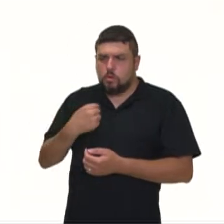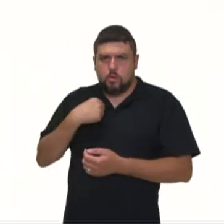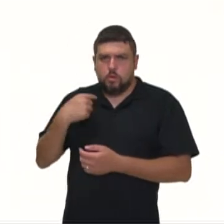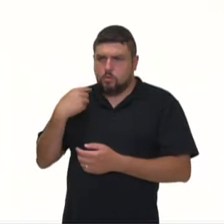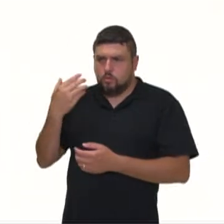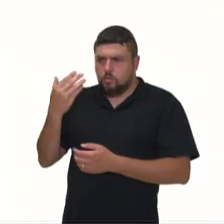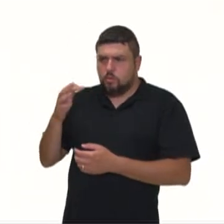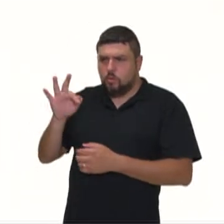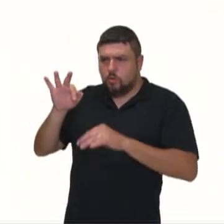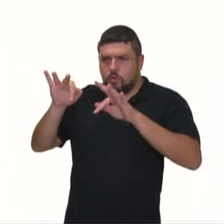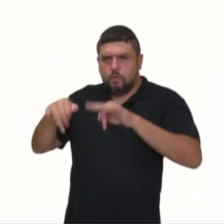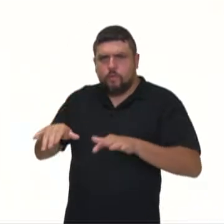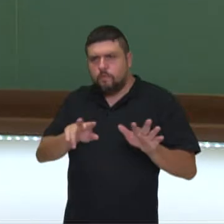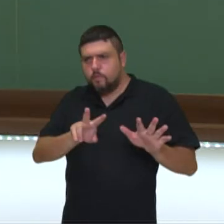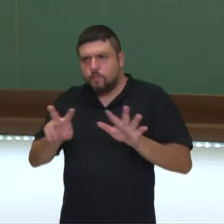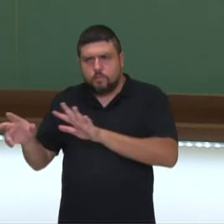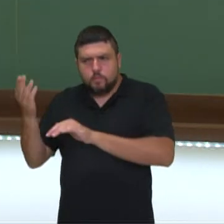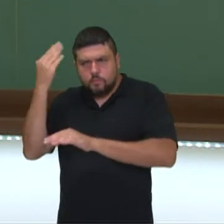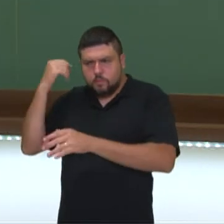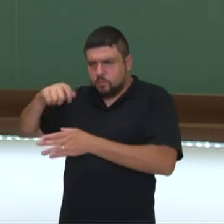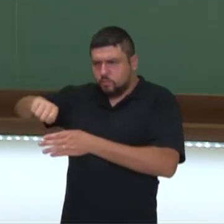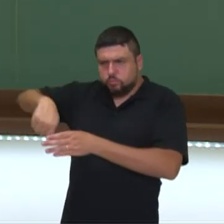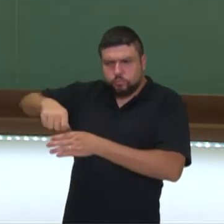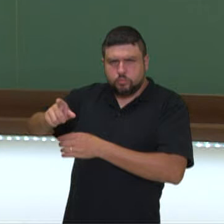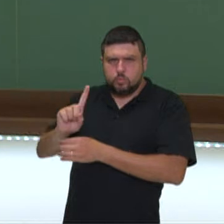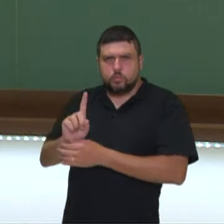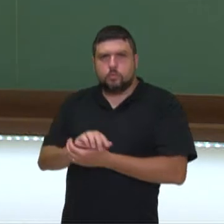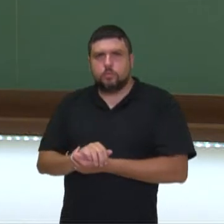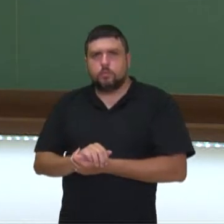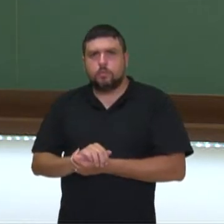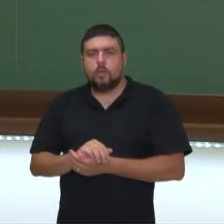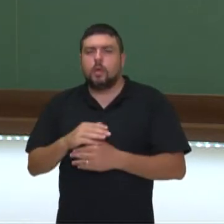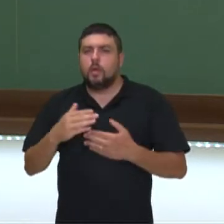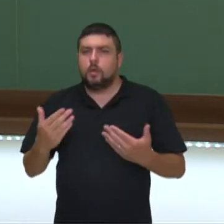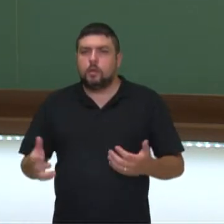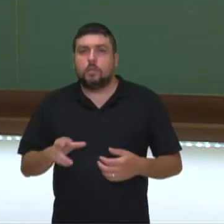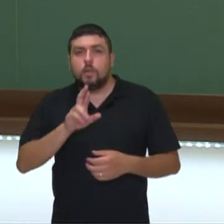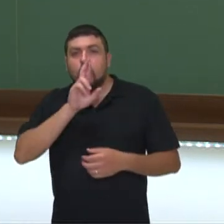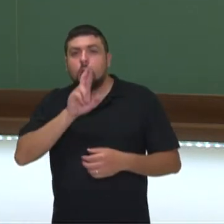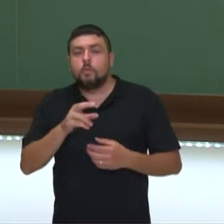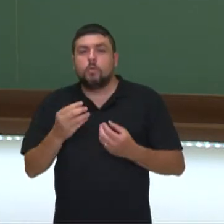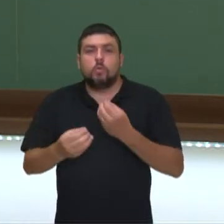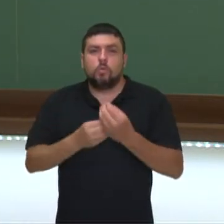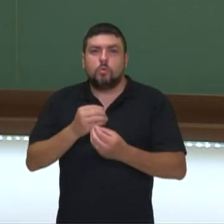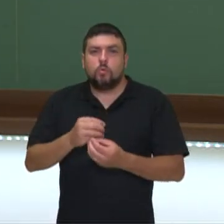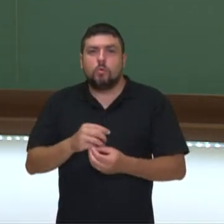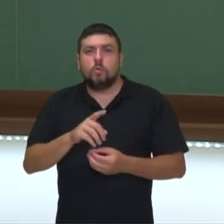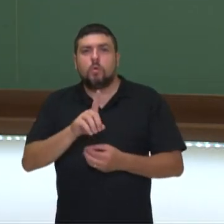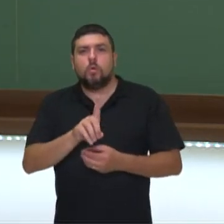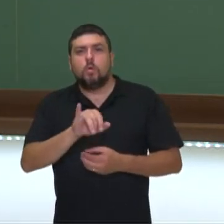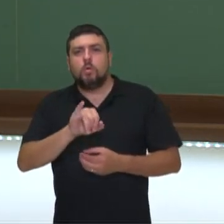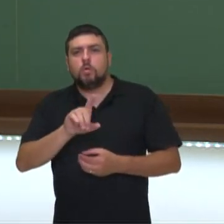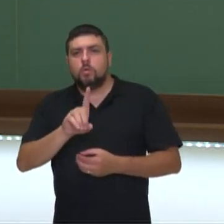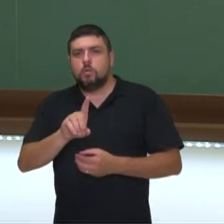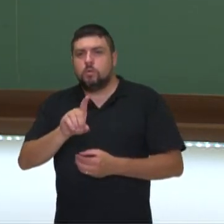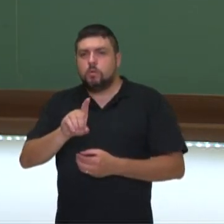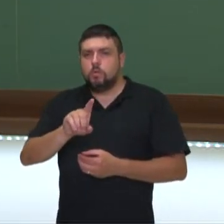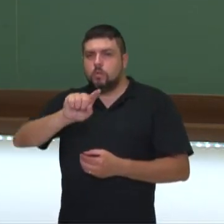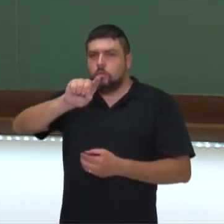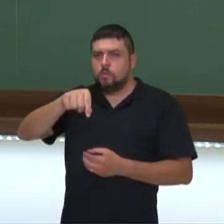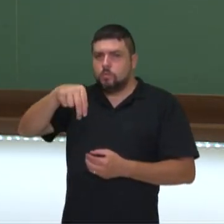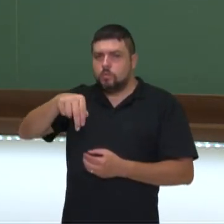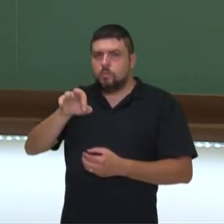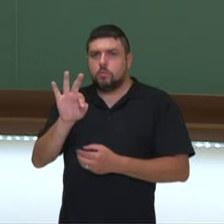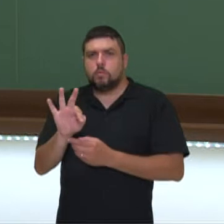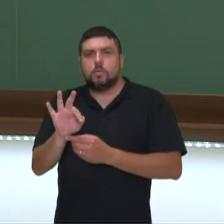passado. Nesse caso aqui, como você está dando uma resposta negativa, você coloca o didn't e não muda o